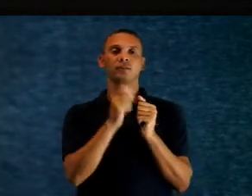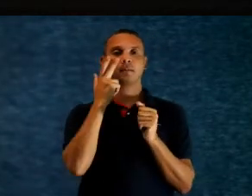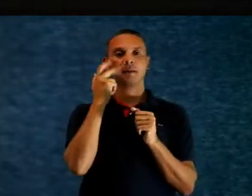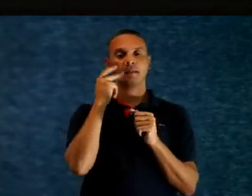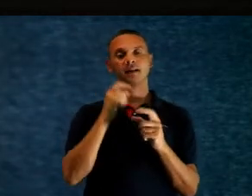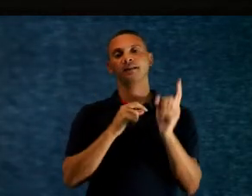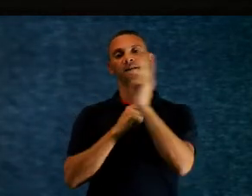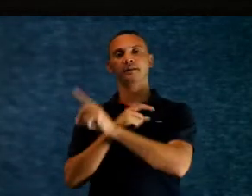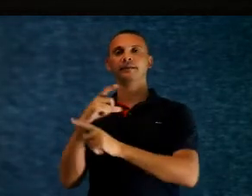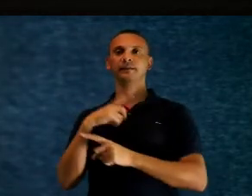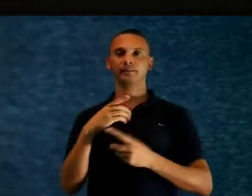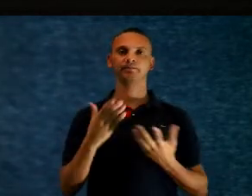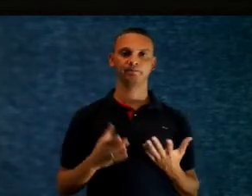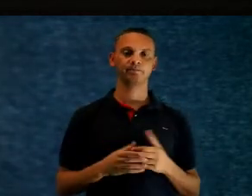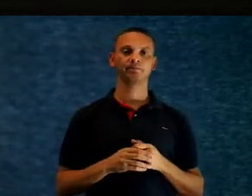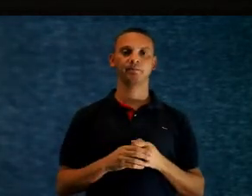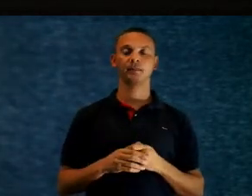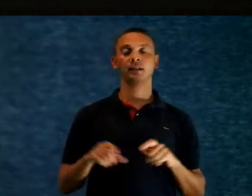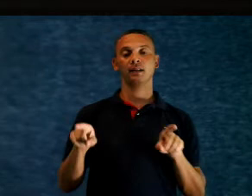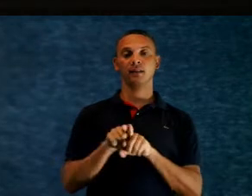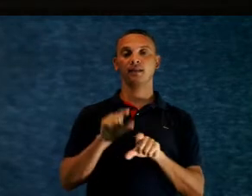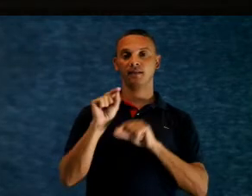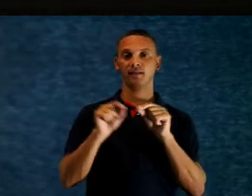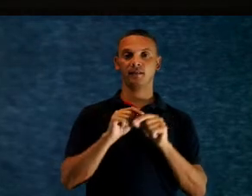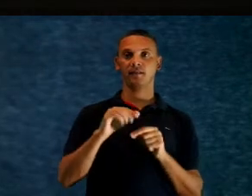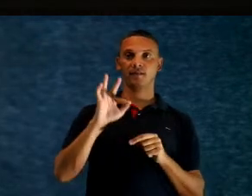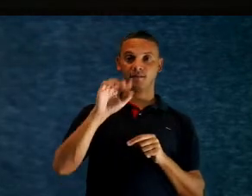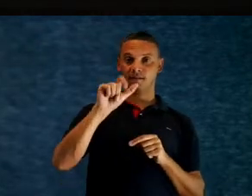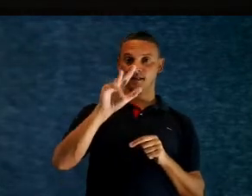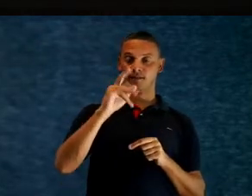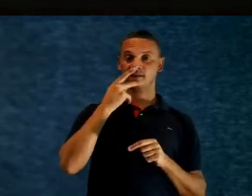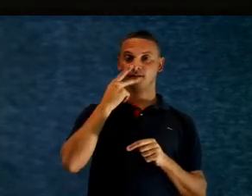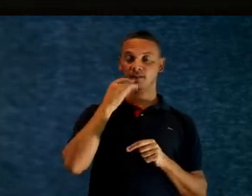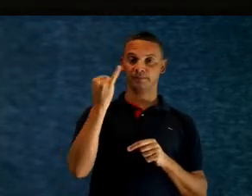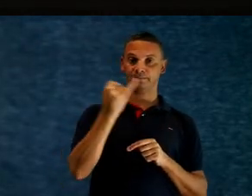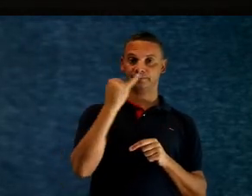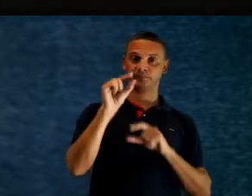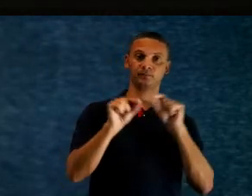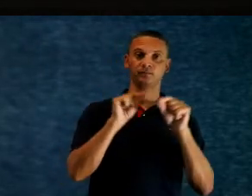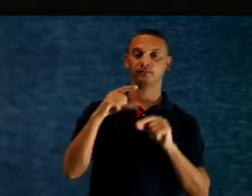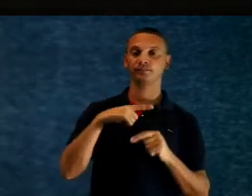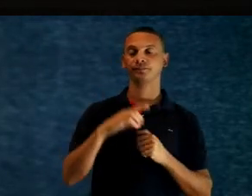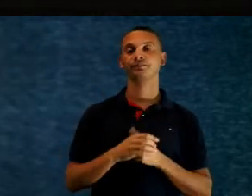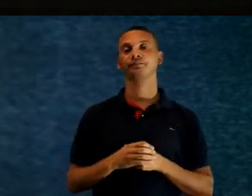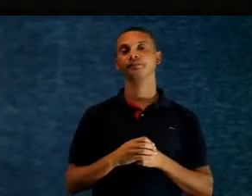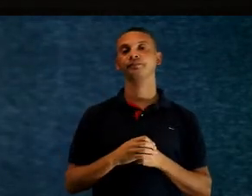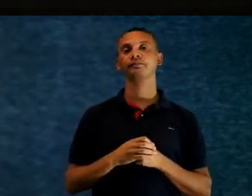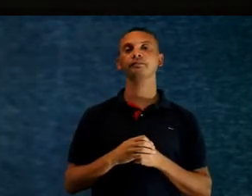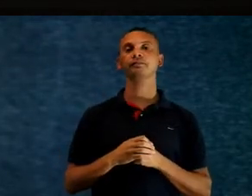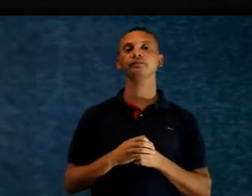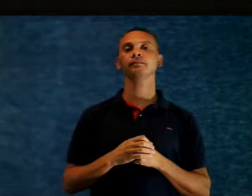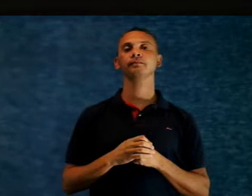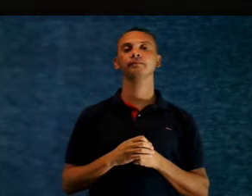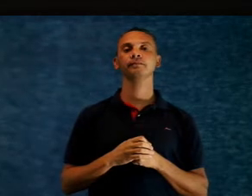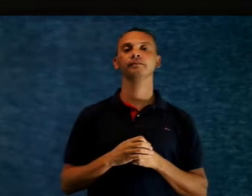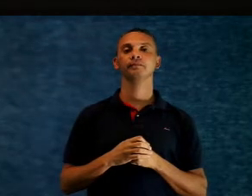Quando Dona Dolores viajava para Buenos Aires, e muitas vezes ela ficou até um tempo,